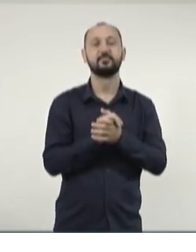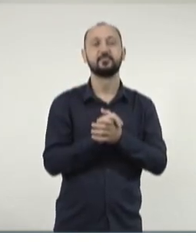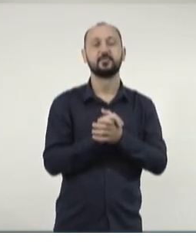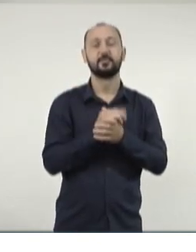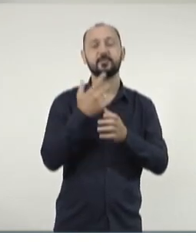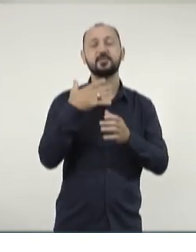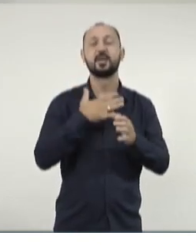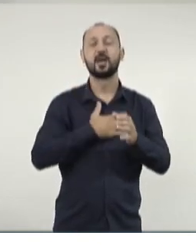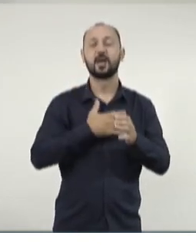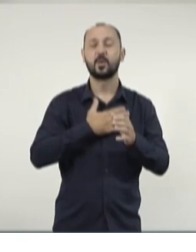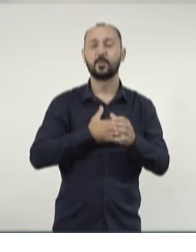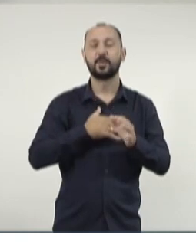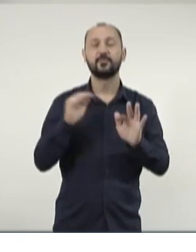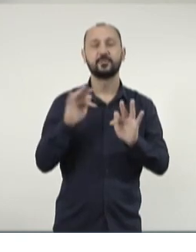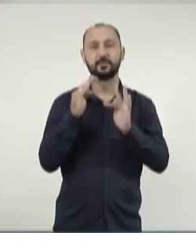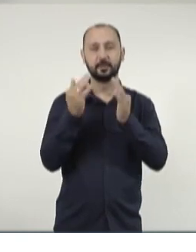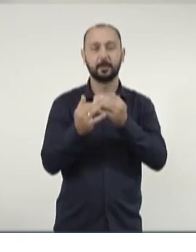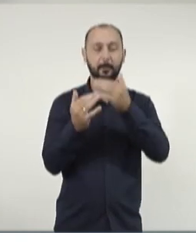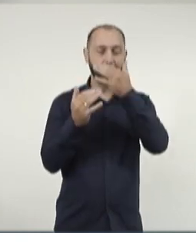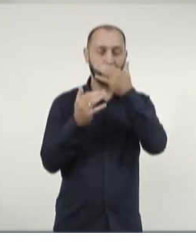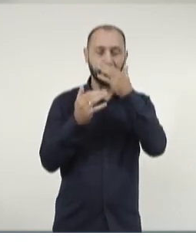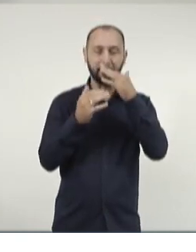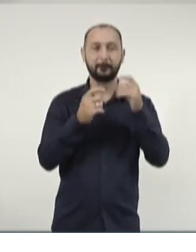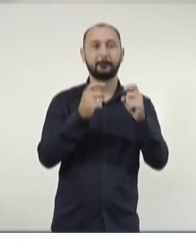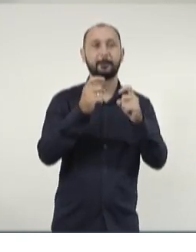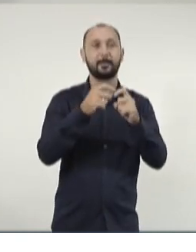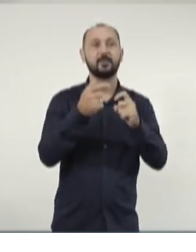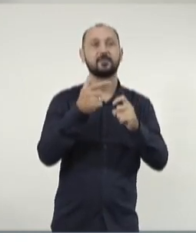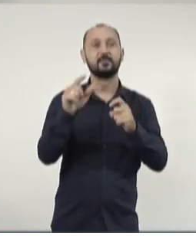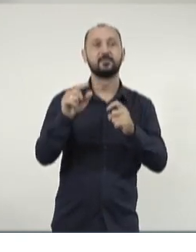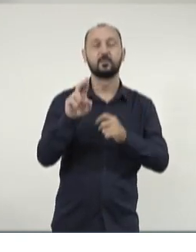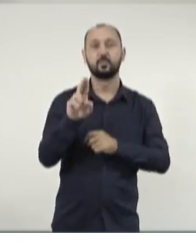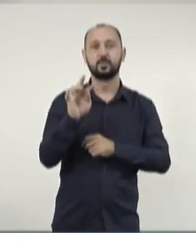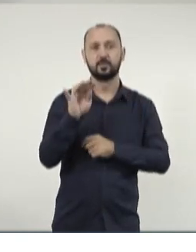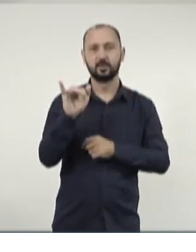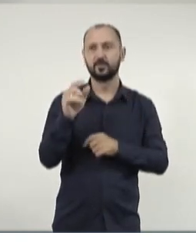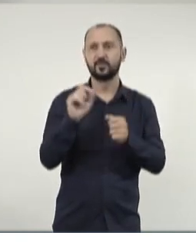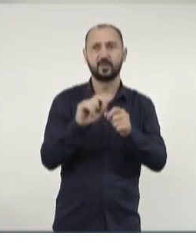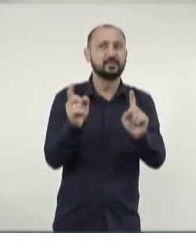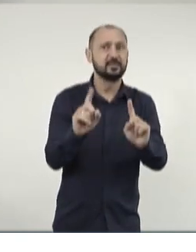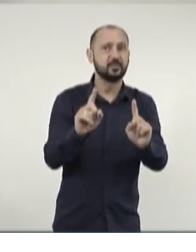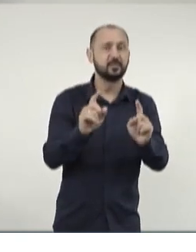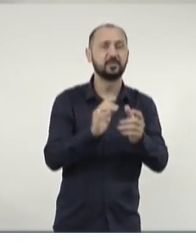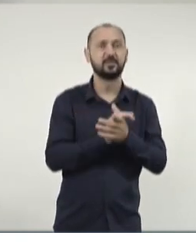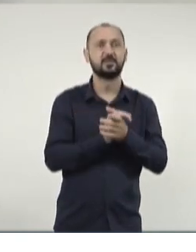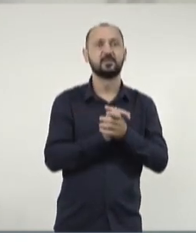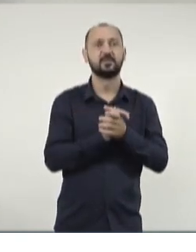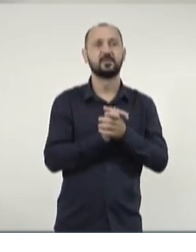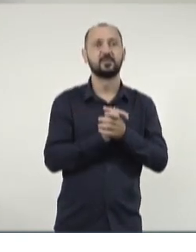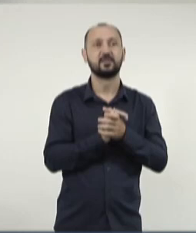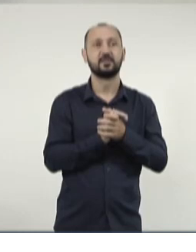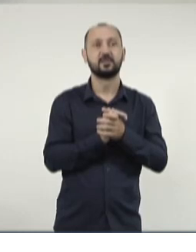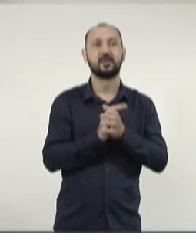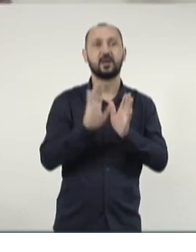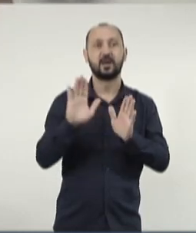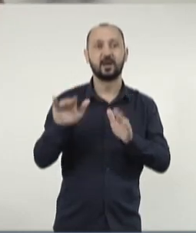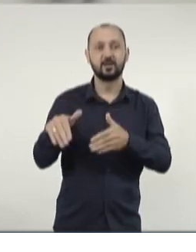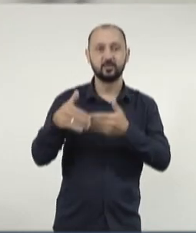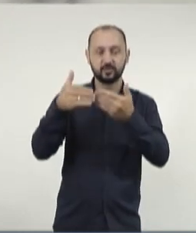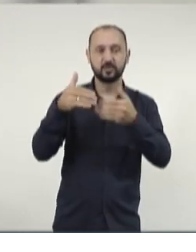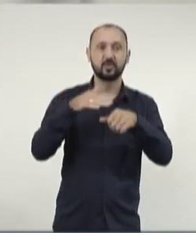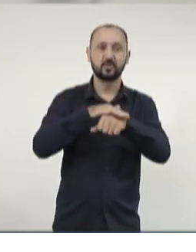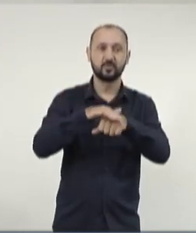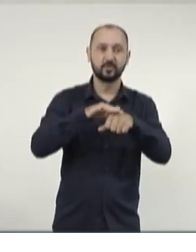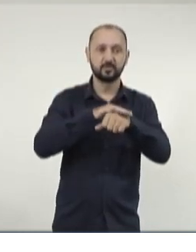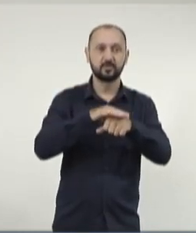assim. Ele falou assim para mim. Aí um médico que estava na UTI falou assim: não, não faz não. A doutora já chamou cuidados paliativos,